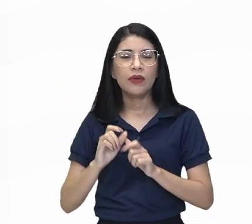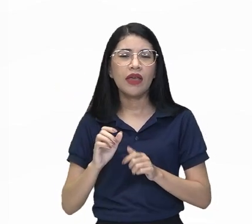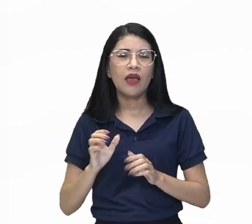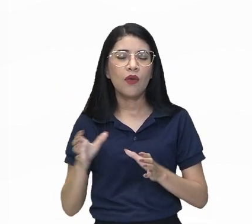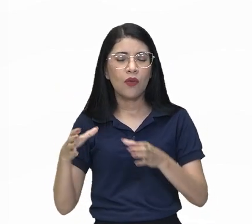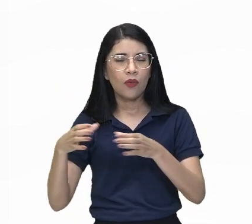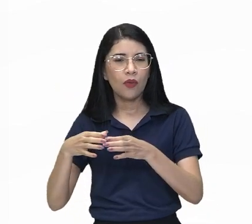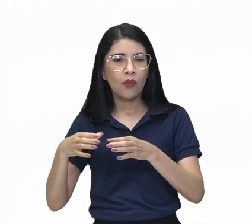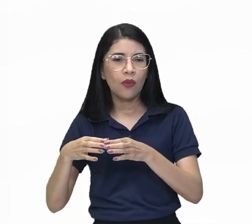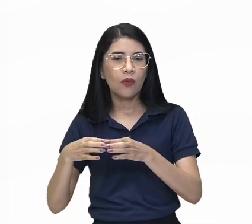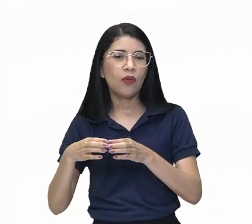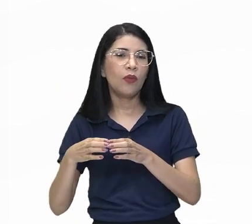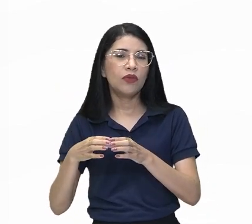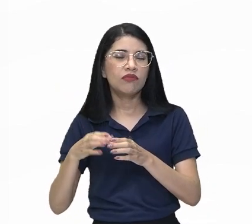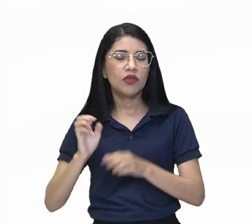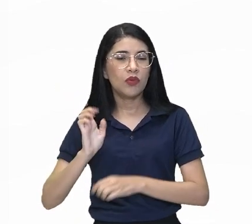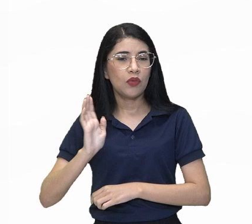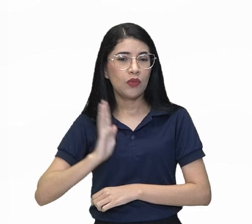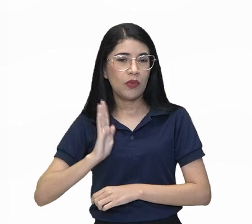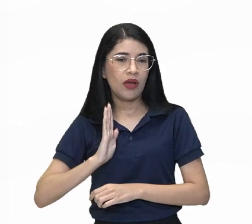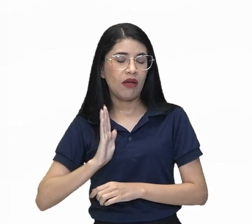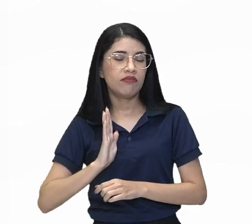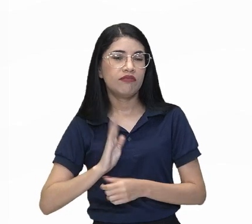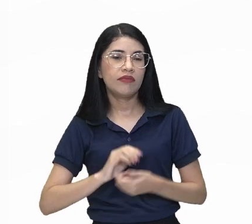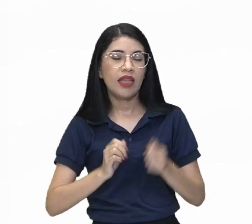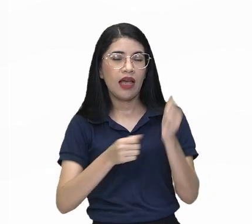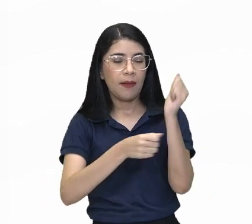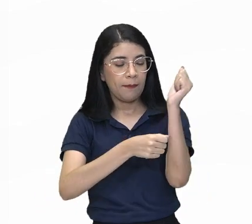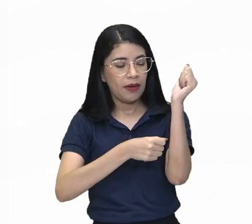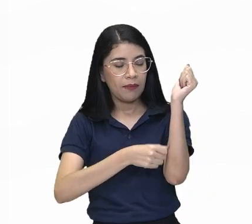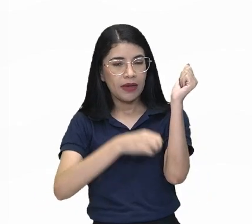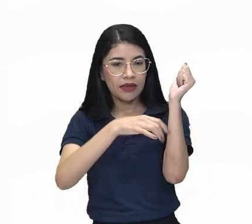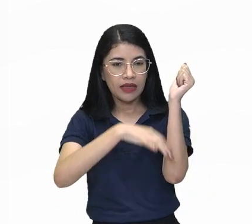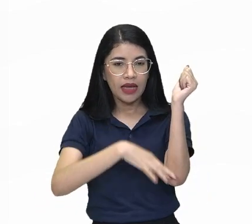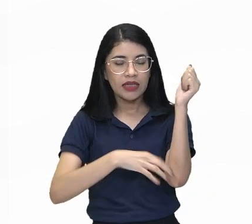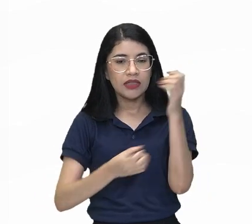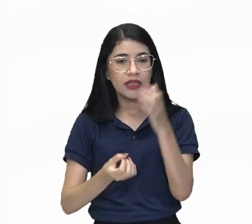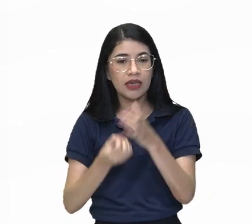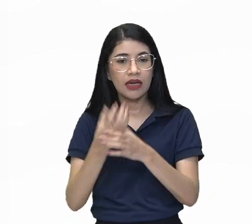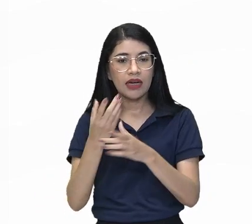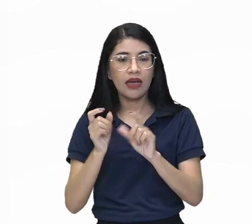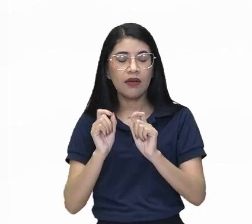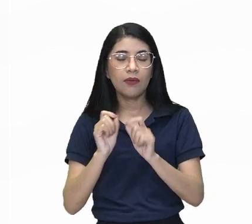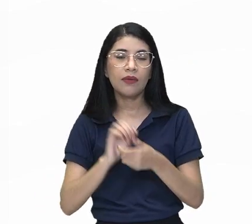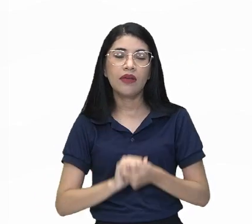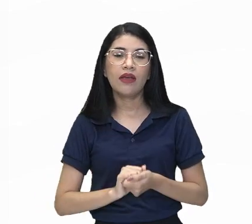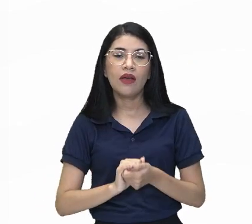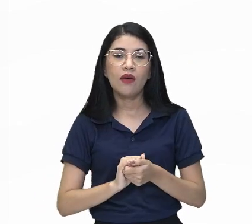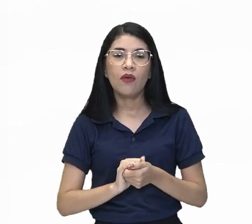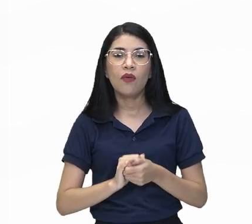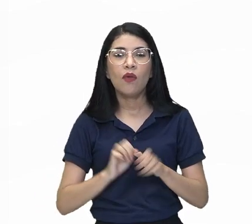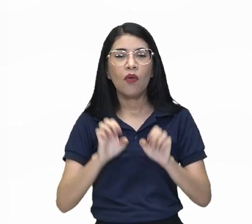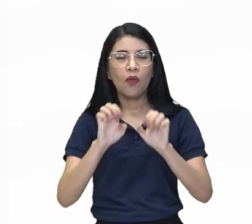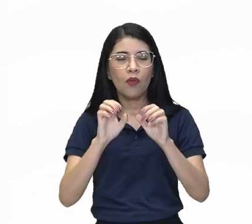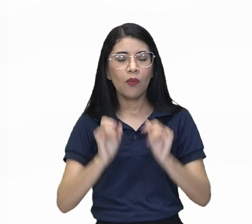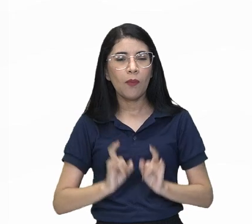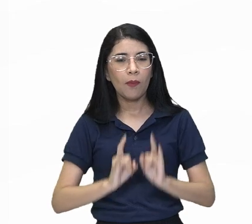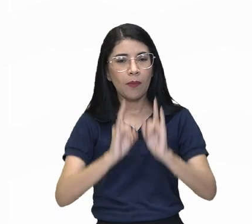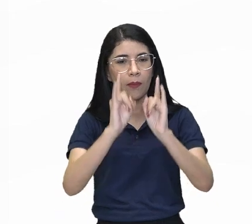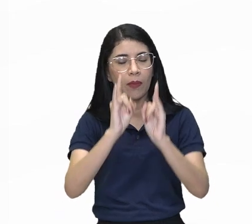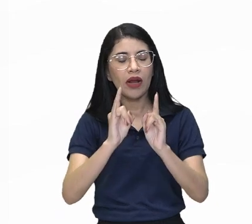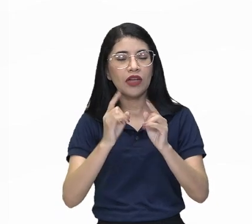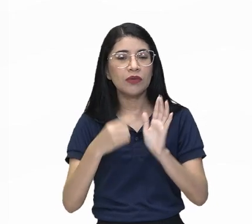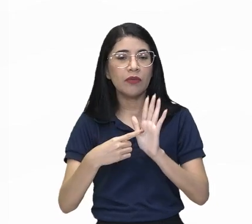Latex decidiu construir uma espécie de monumento ao seu poder econômico. Erigiu